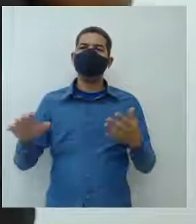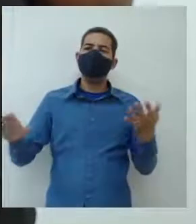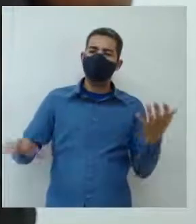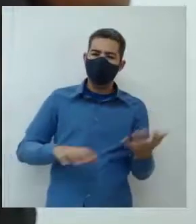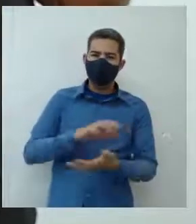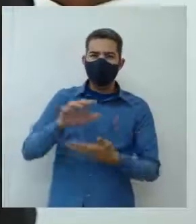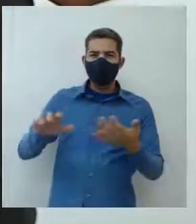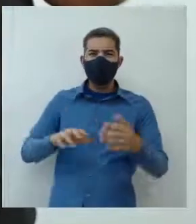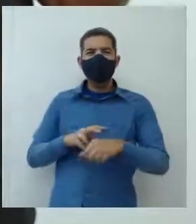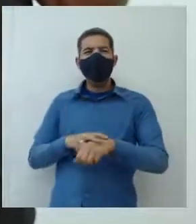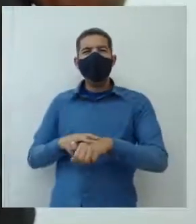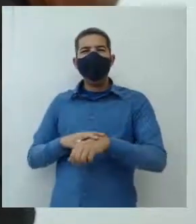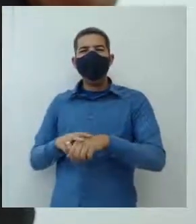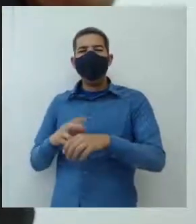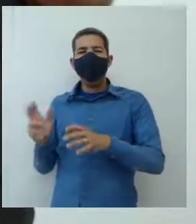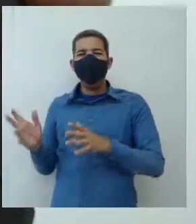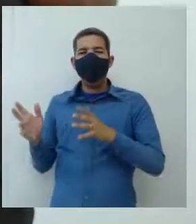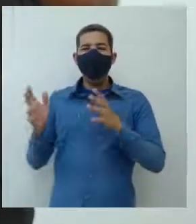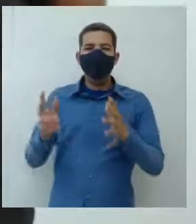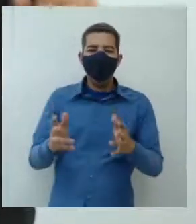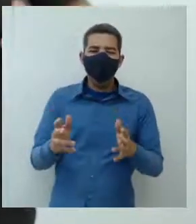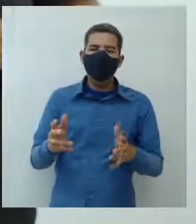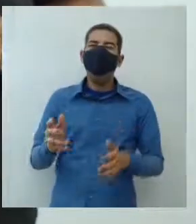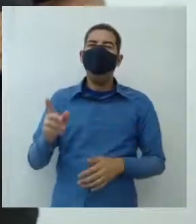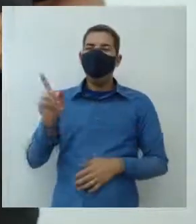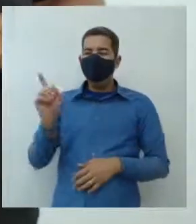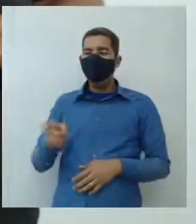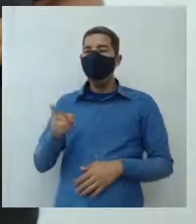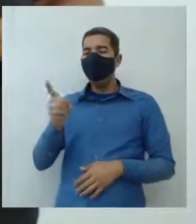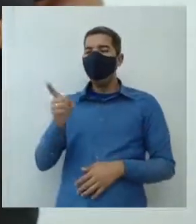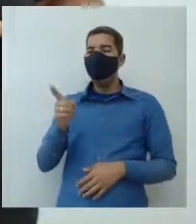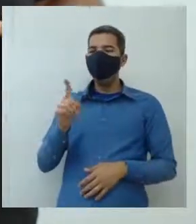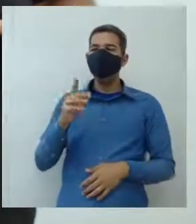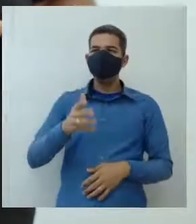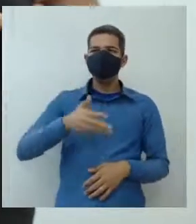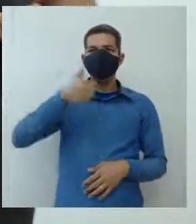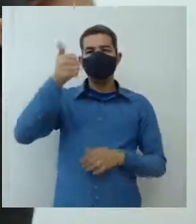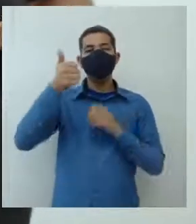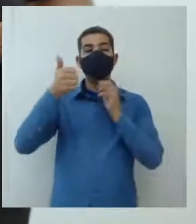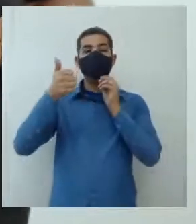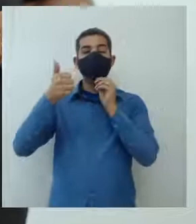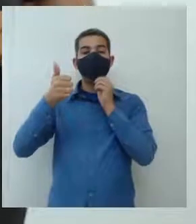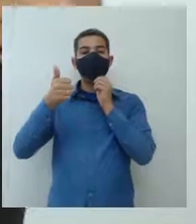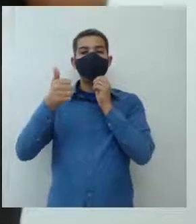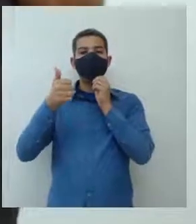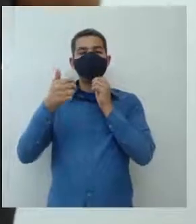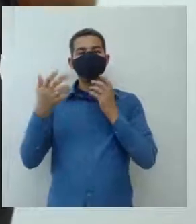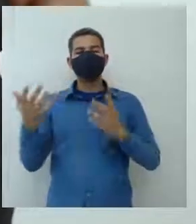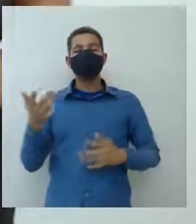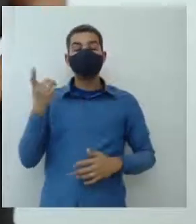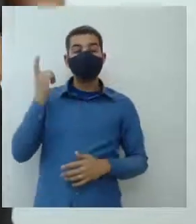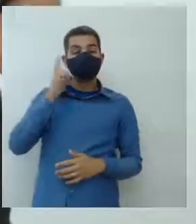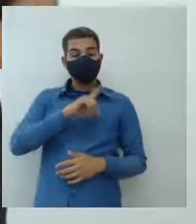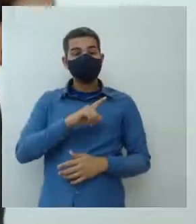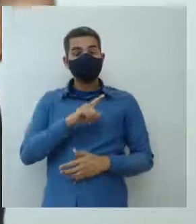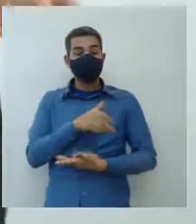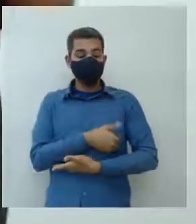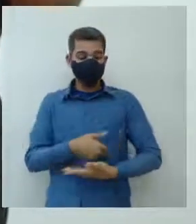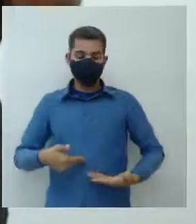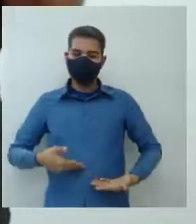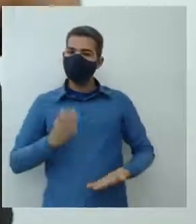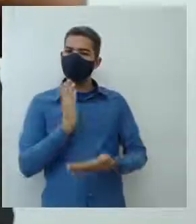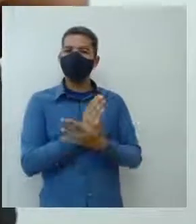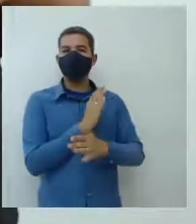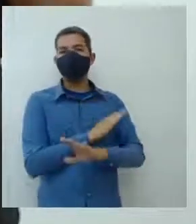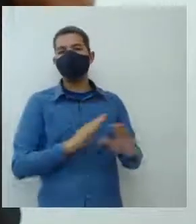tem um pensamento de as coisas elas vão melhorar, a gente vai conseguir sanar com a fome do mundo.